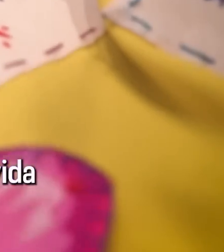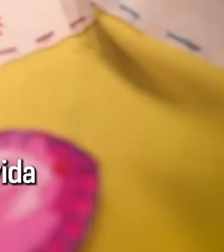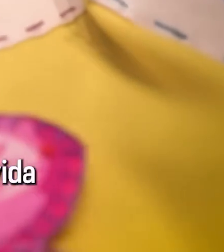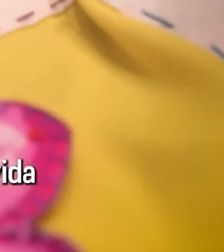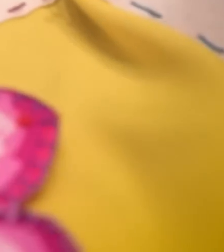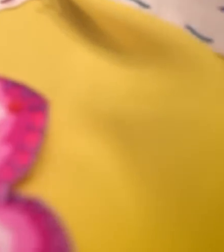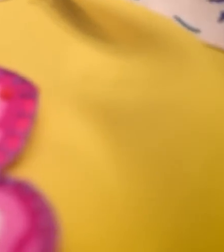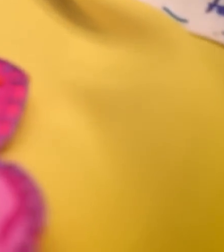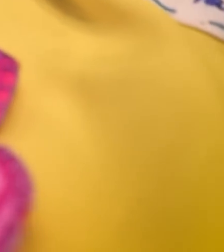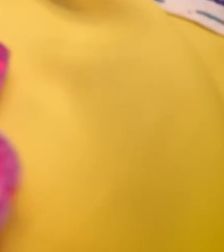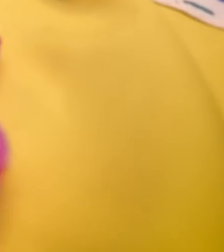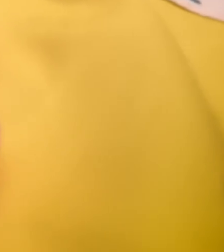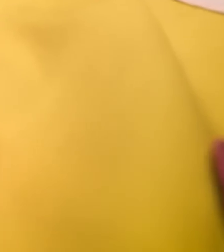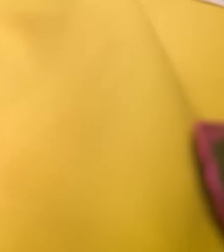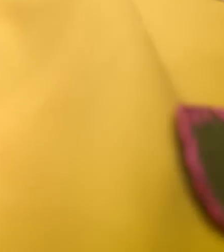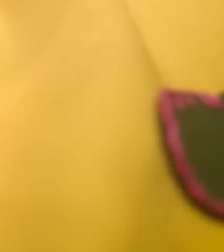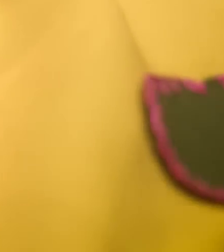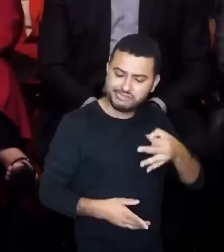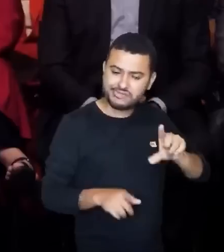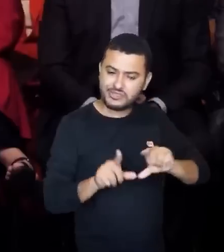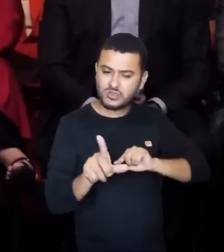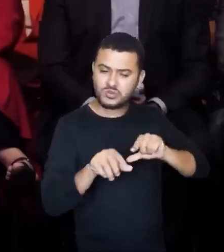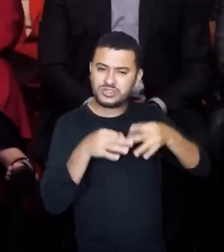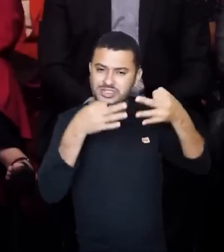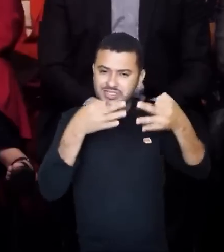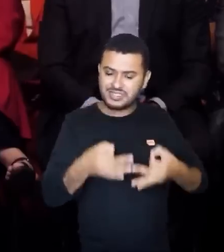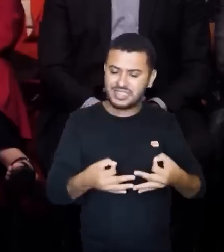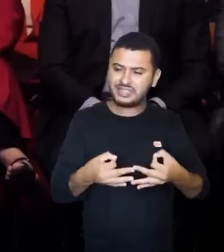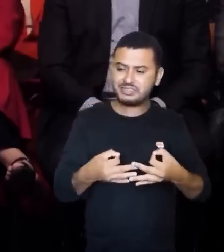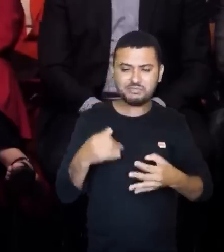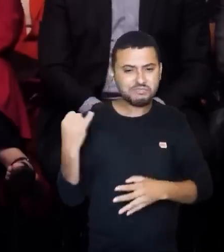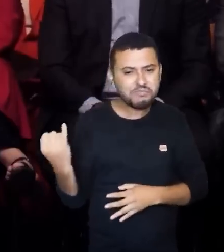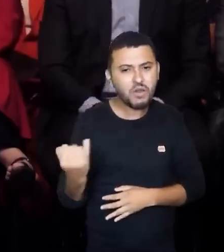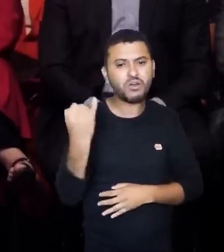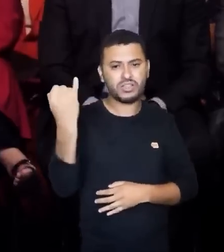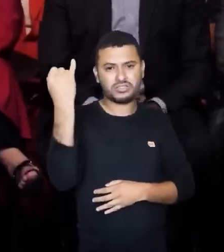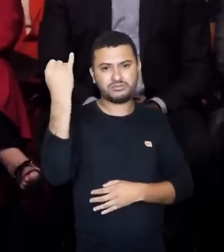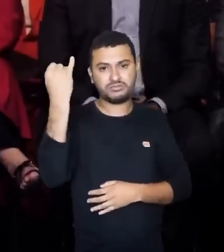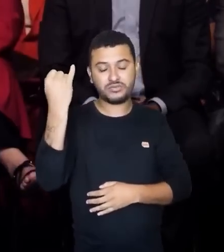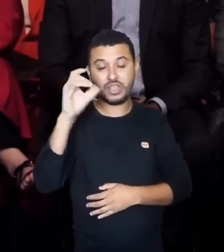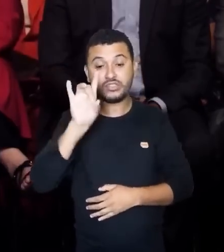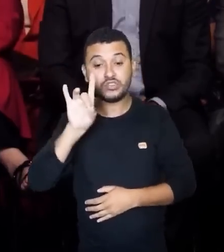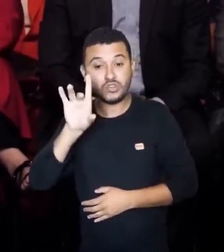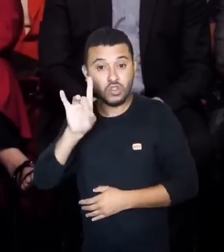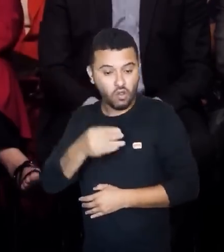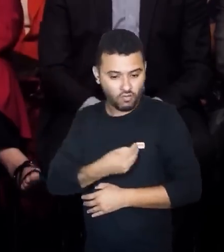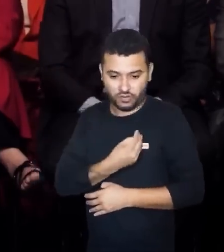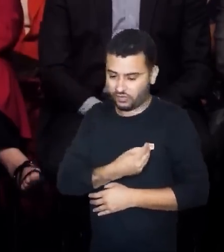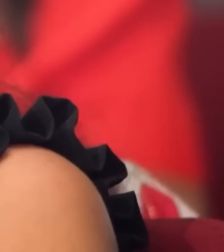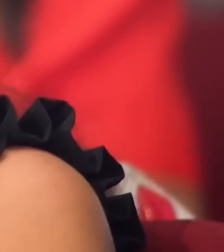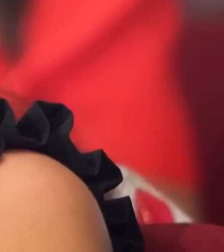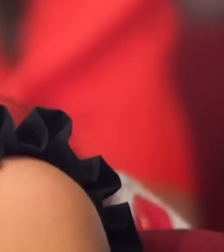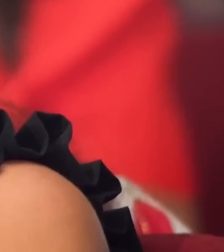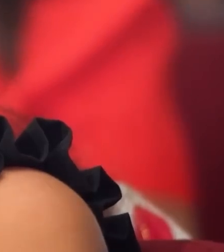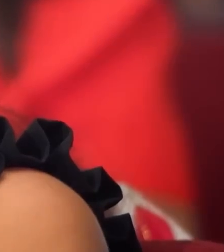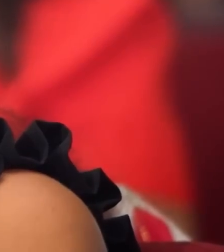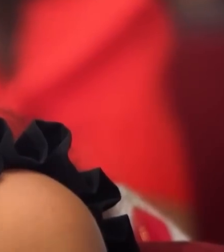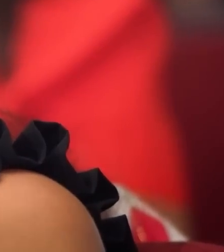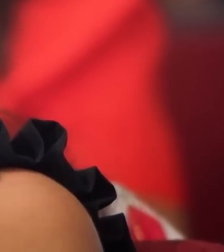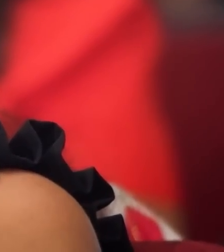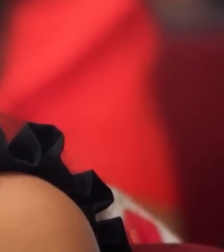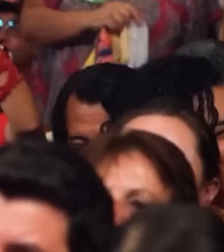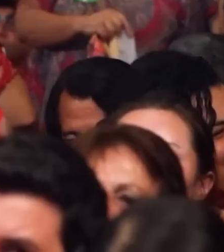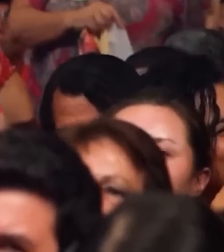preciso ter coragem, e nós tivemos coragem. Não só para sobreviver, mas para transformar, para